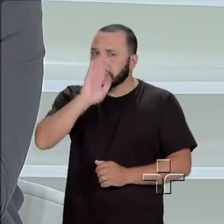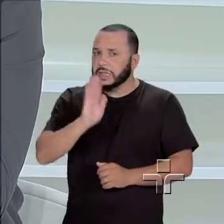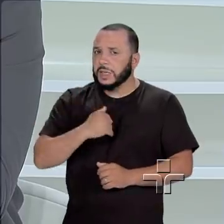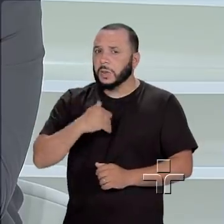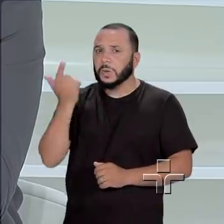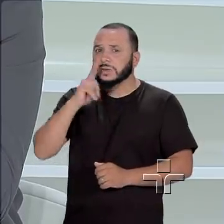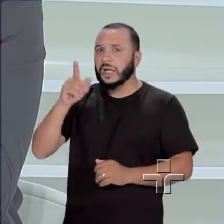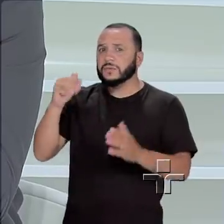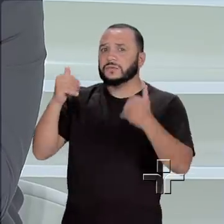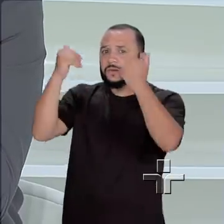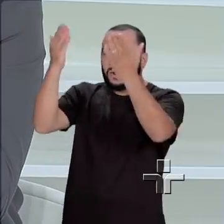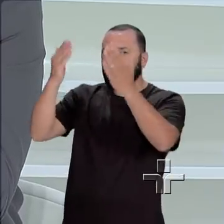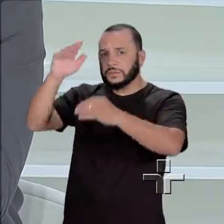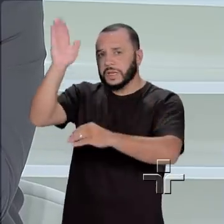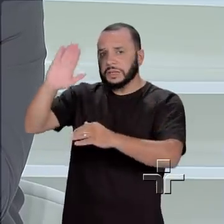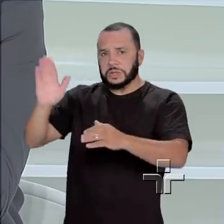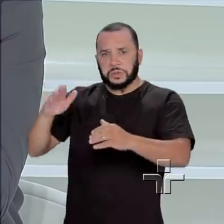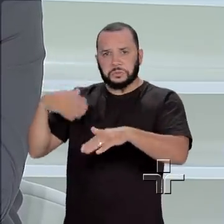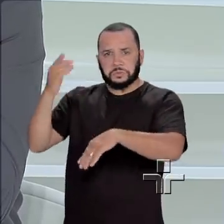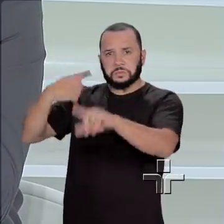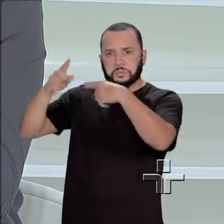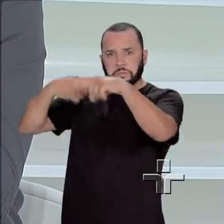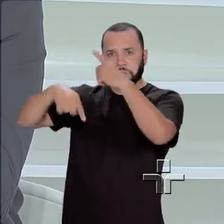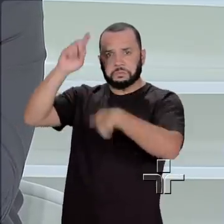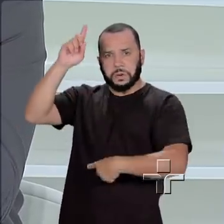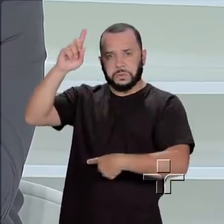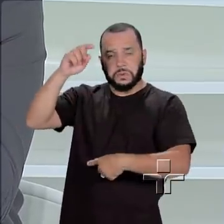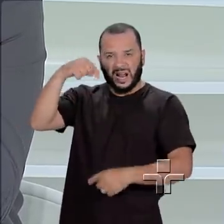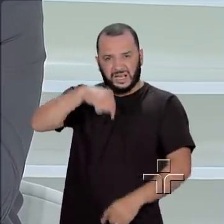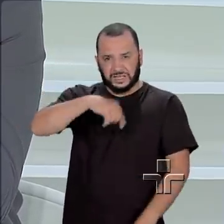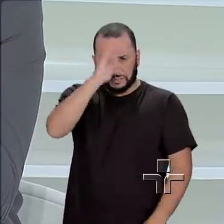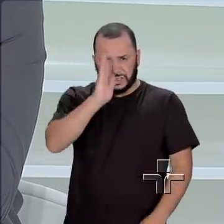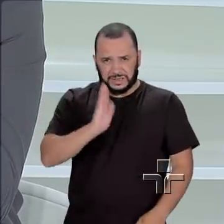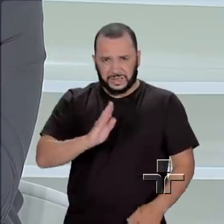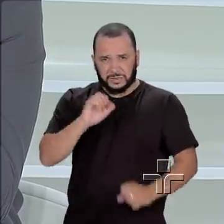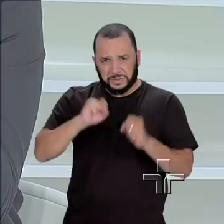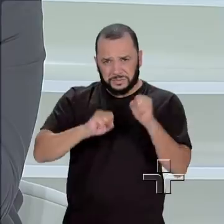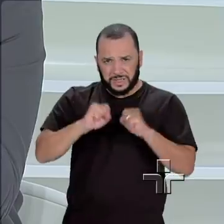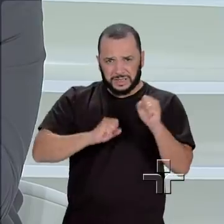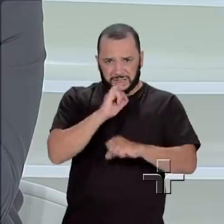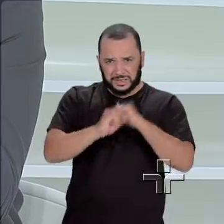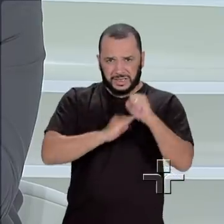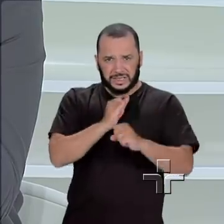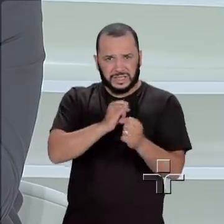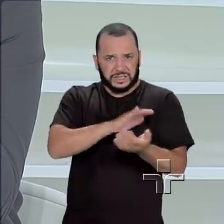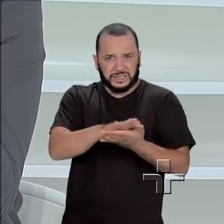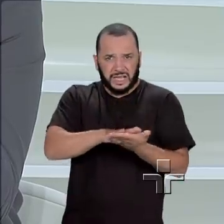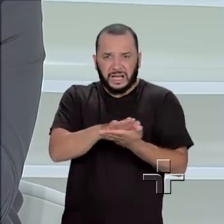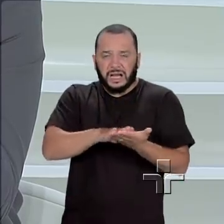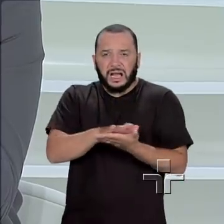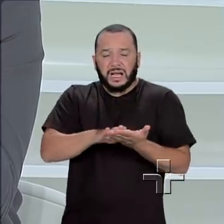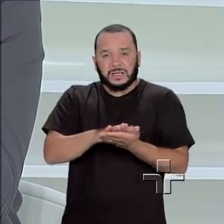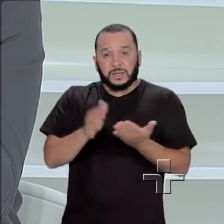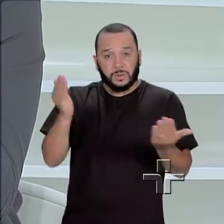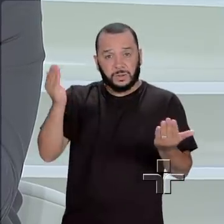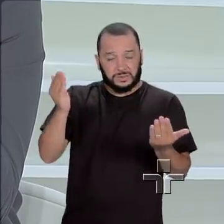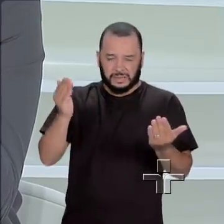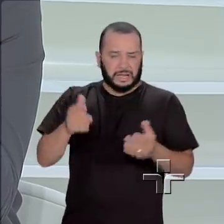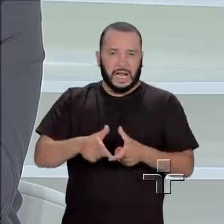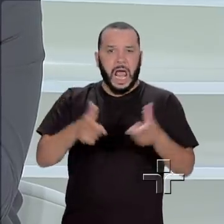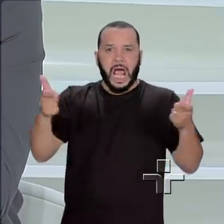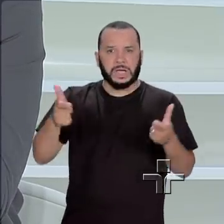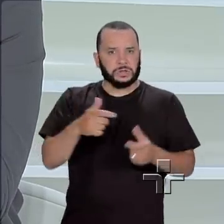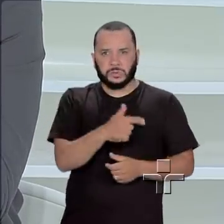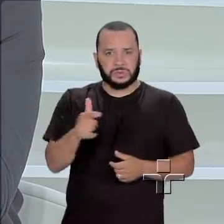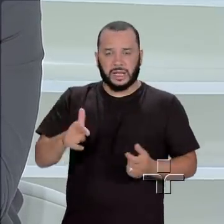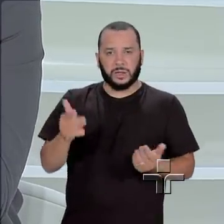do Brasil e aqui a gente não tem nenhuma empresa de internet desse tamanho comparável a essas gigantes? O